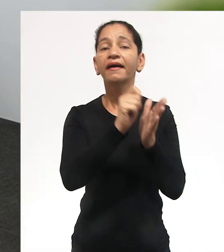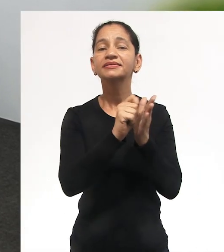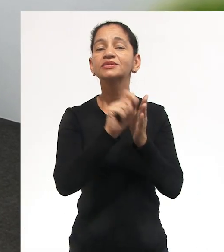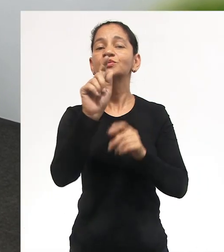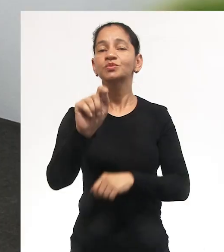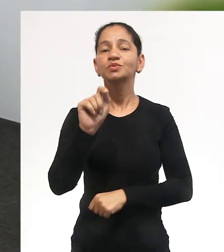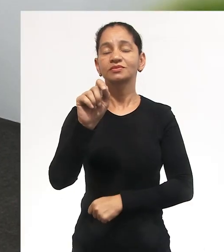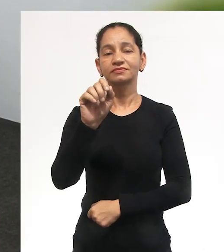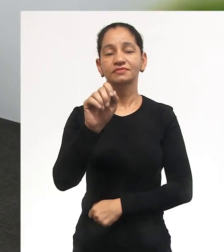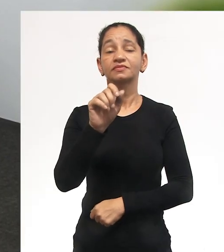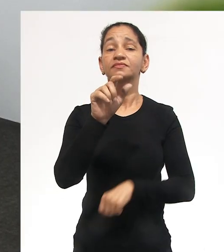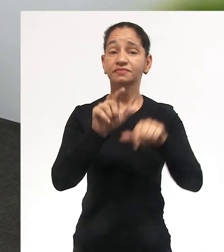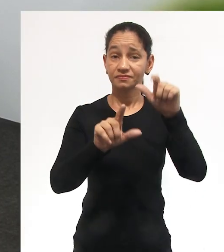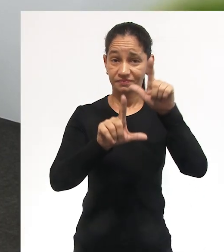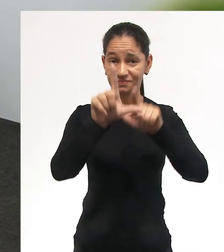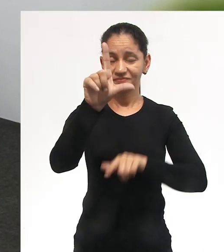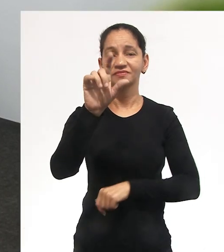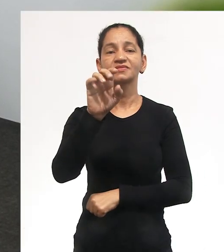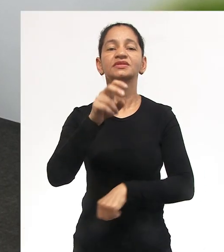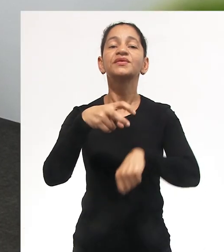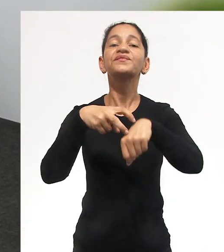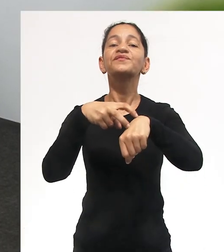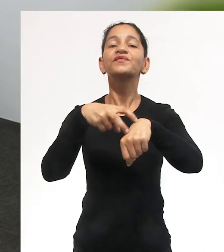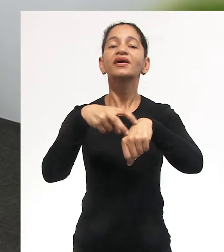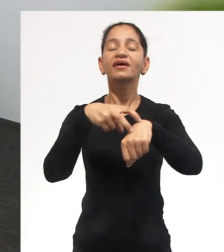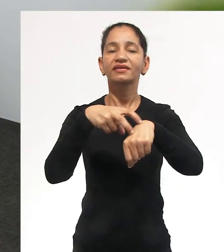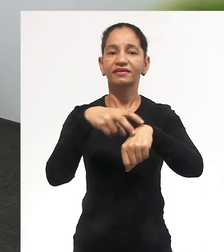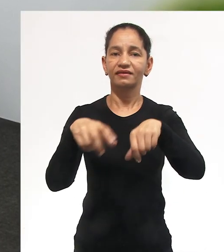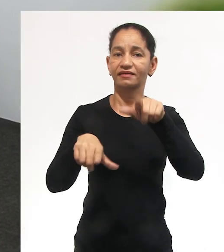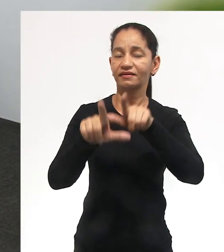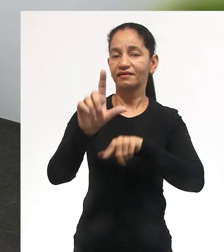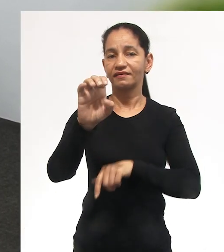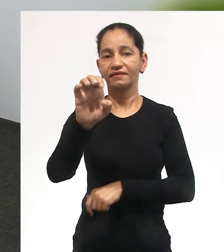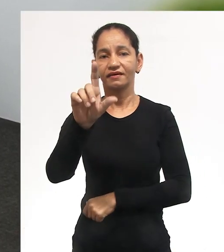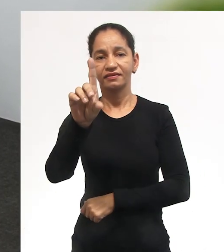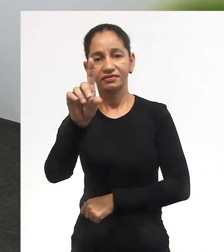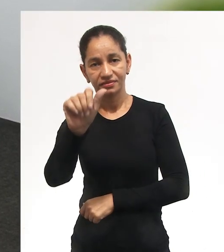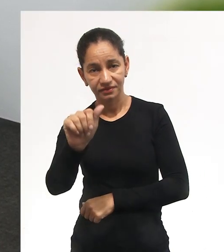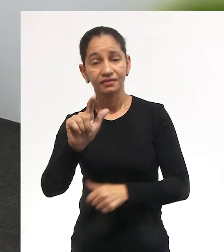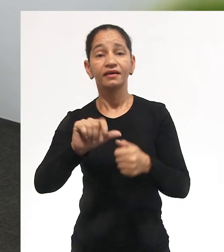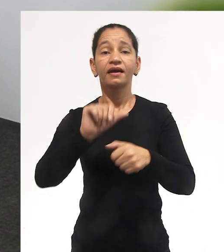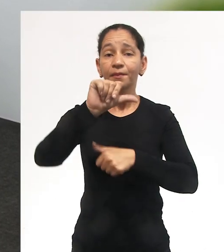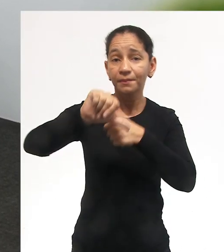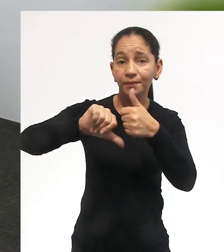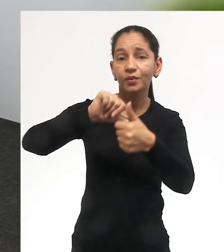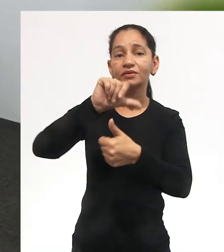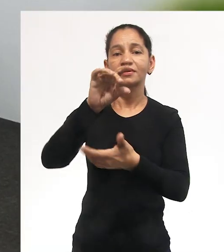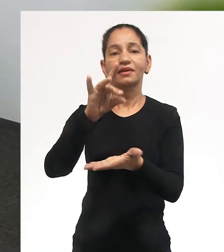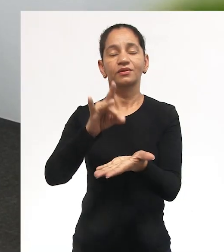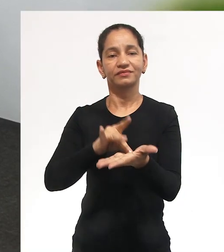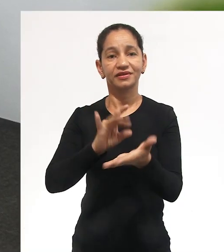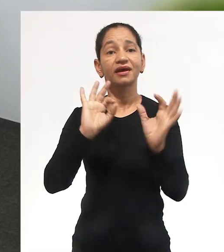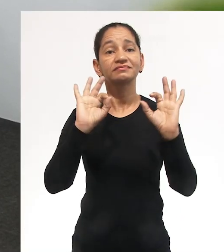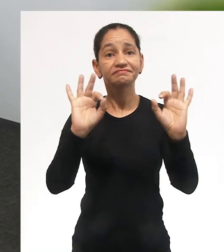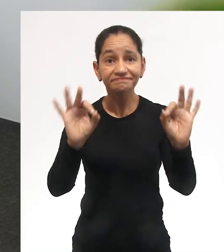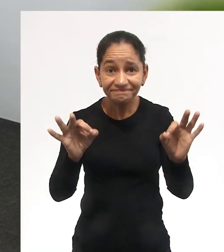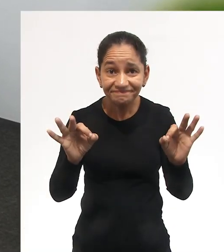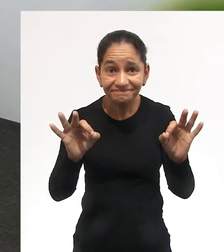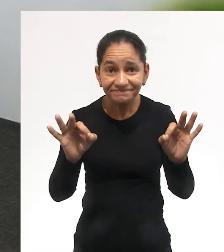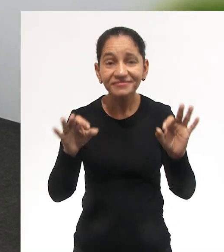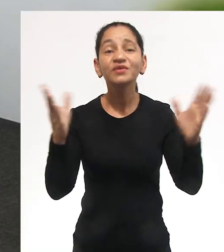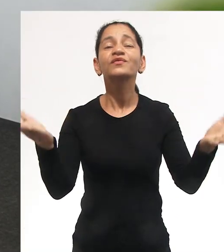escrito na cor verde, letras grandes, EAD, mudando realidades. Então nós